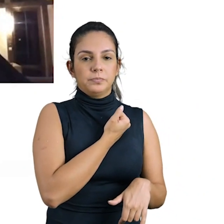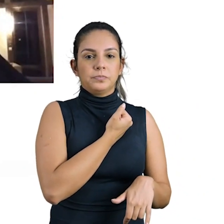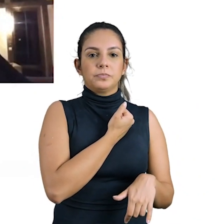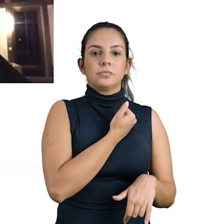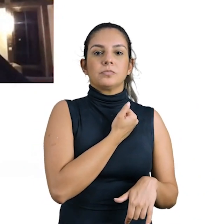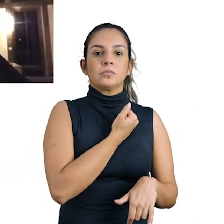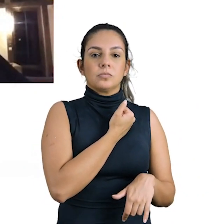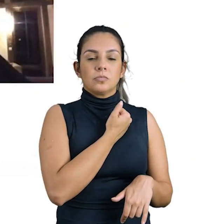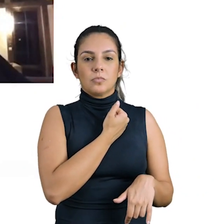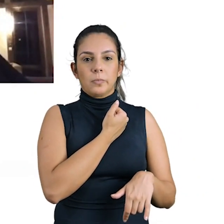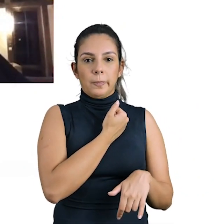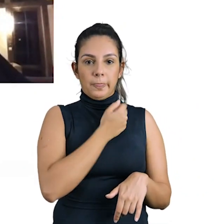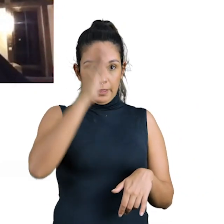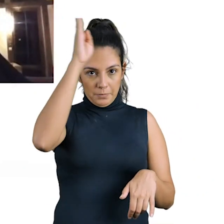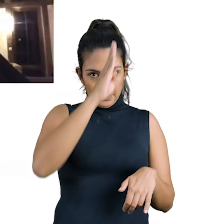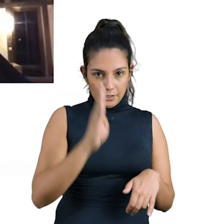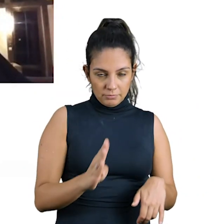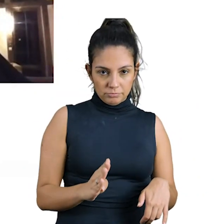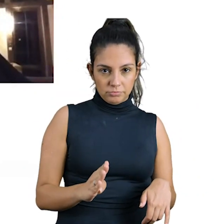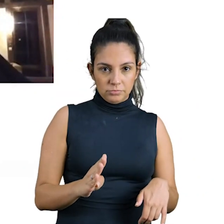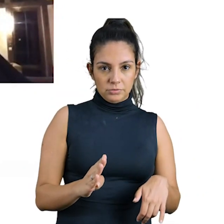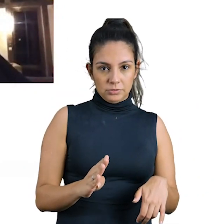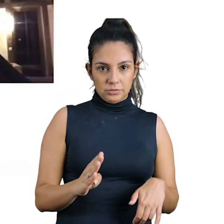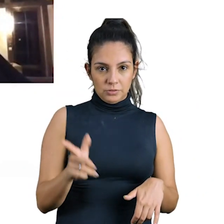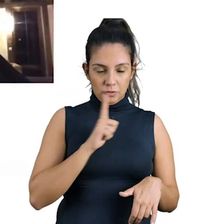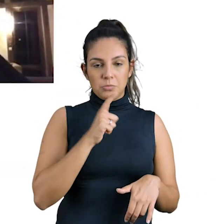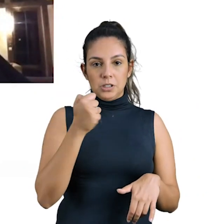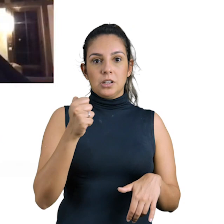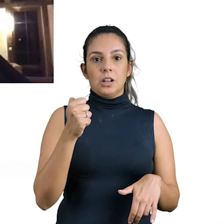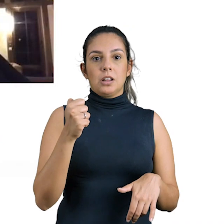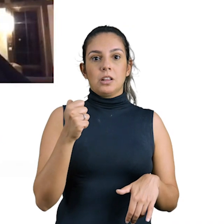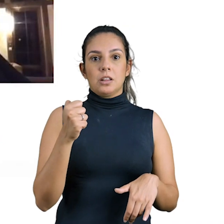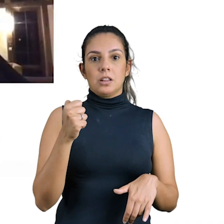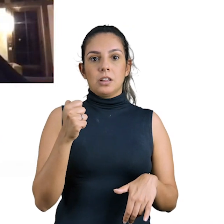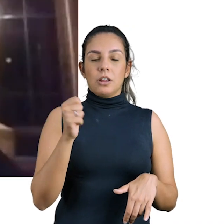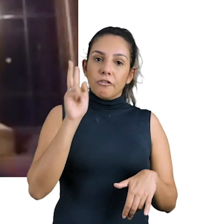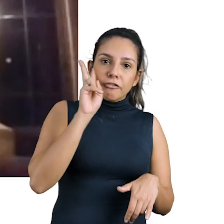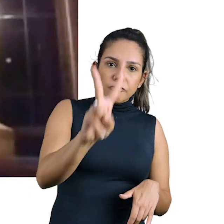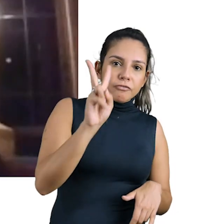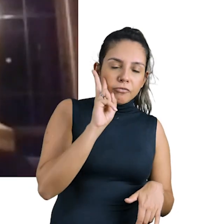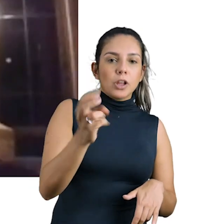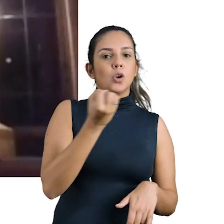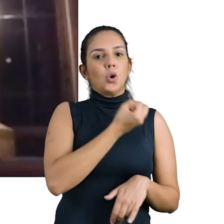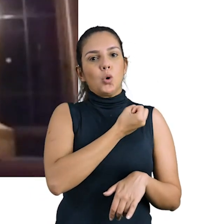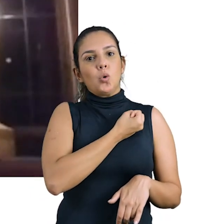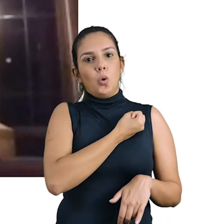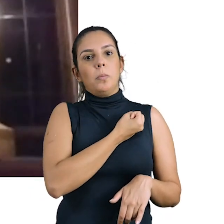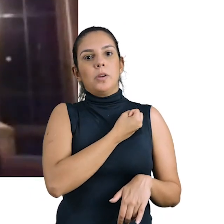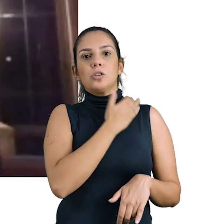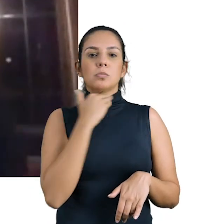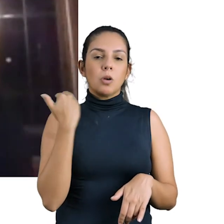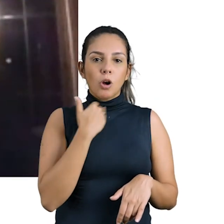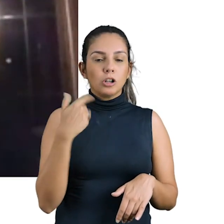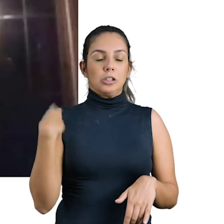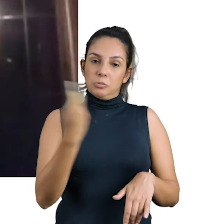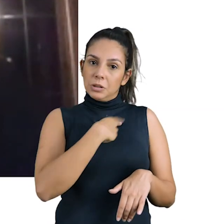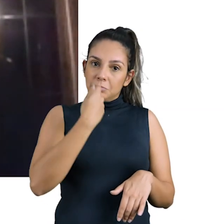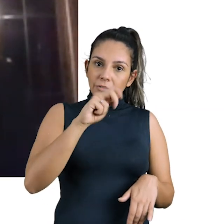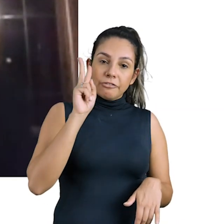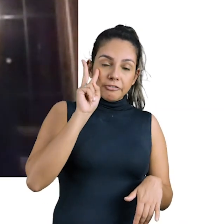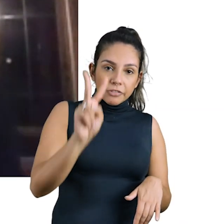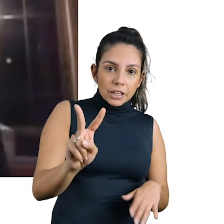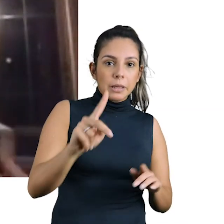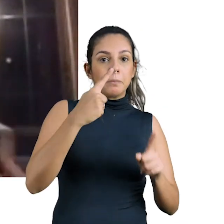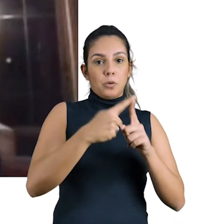de imprensa para que os brasileiros tivessem acesso aos números de morte. Nós precisamos desses números, em